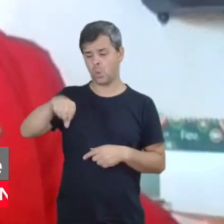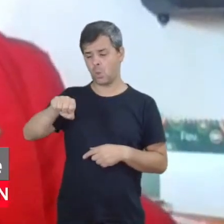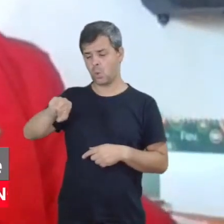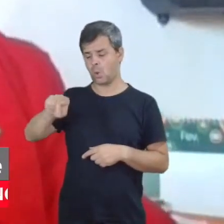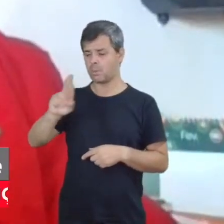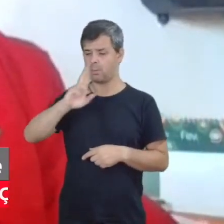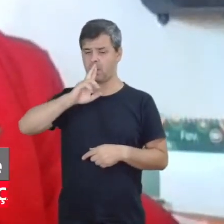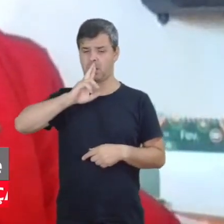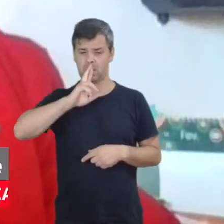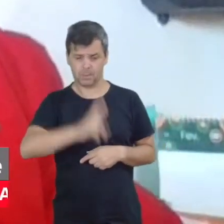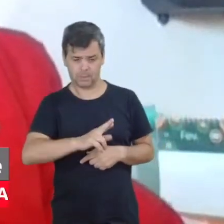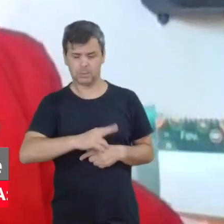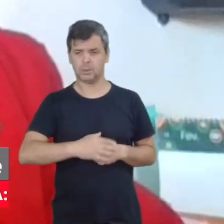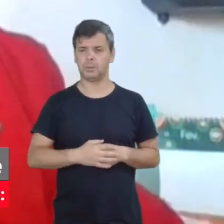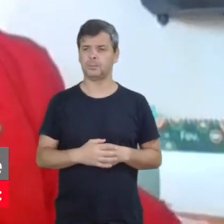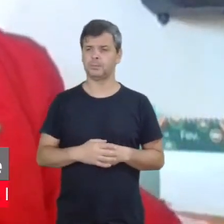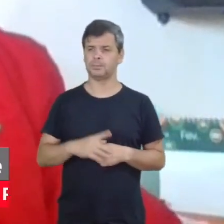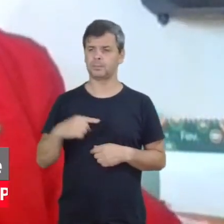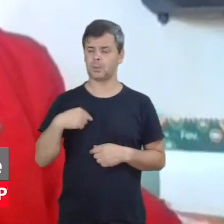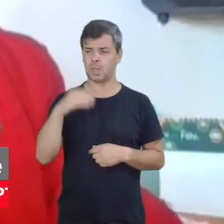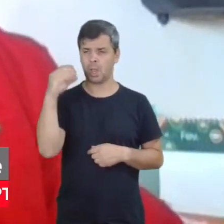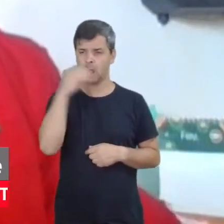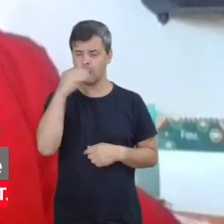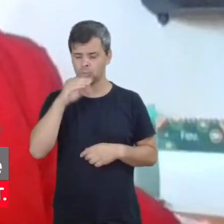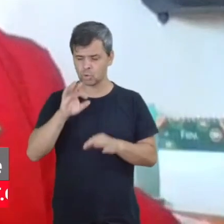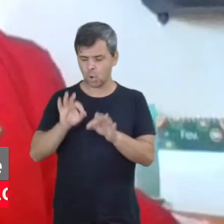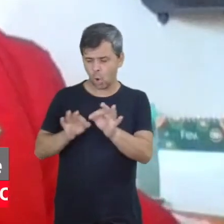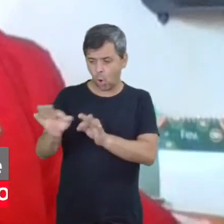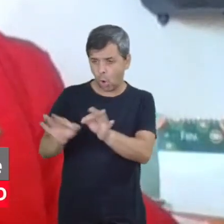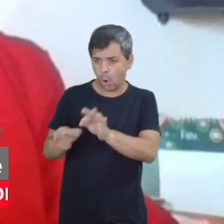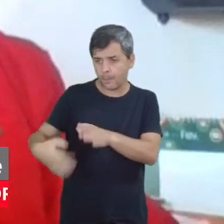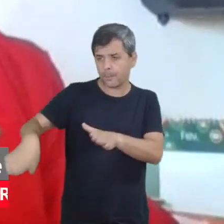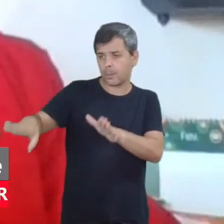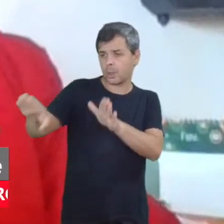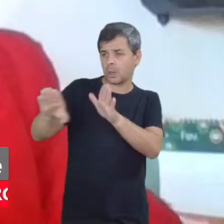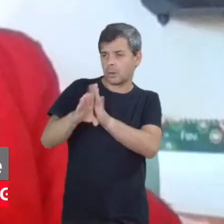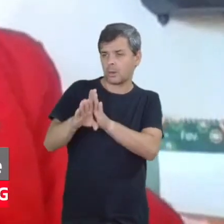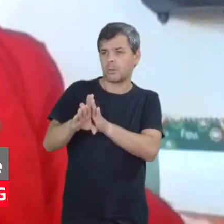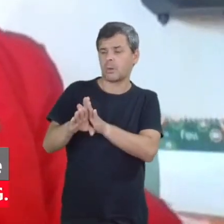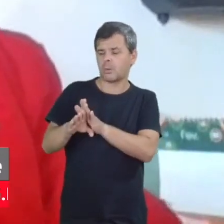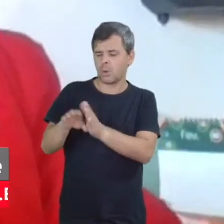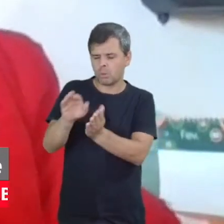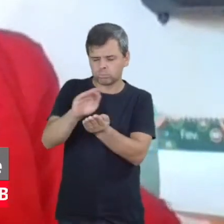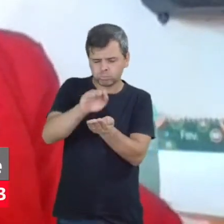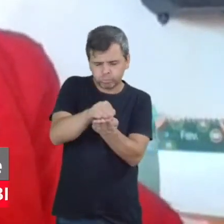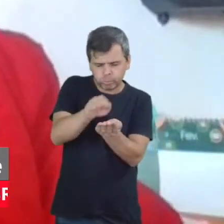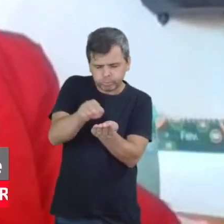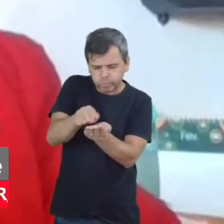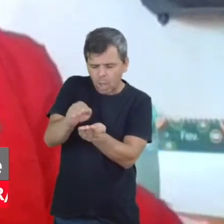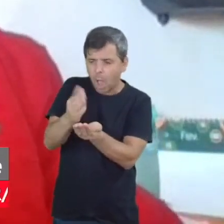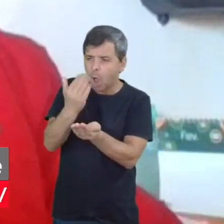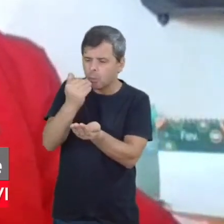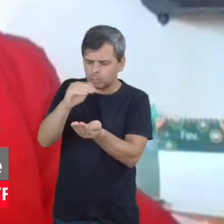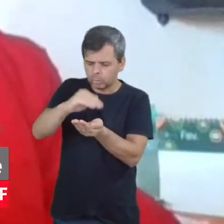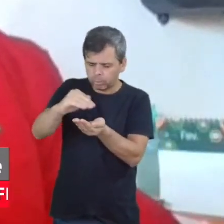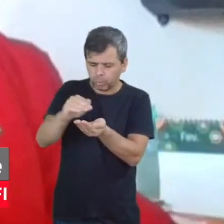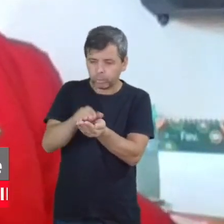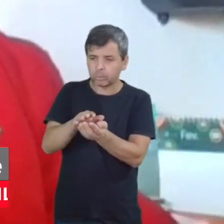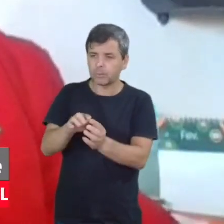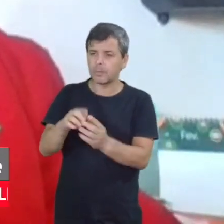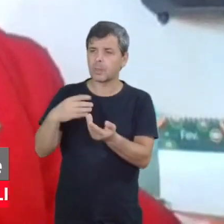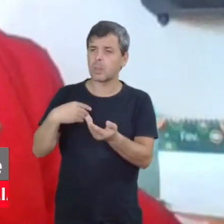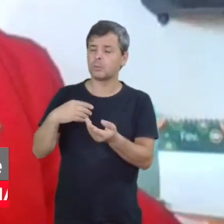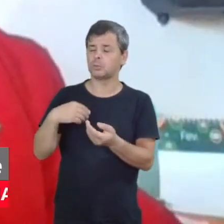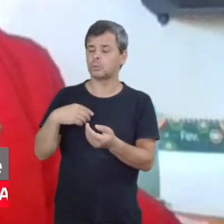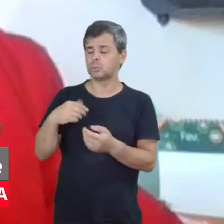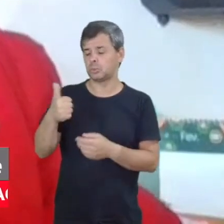essa resposta de rapidamente se organizar e chegar com as marmitas. Então, essa tem sido, nesses últimos 15